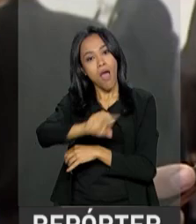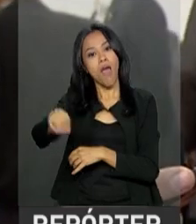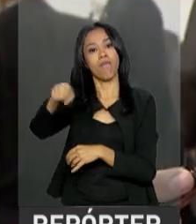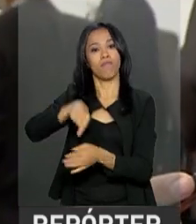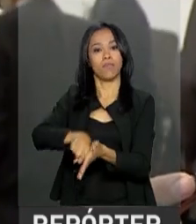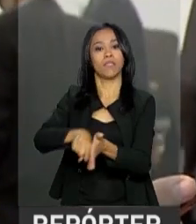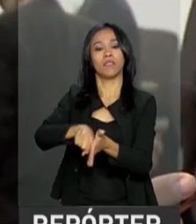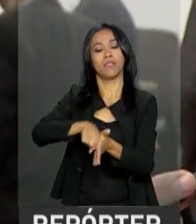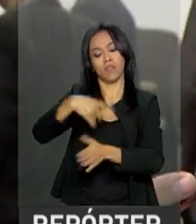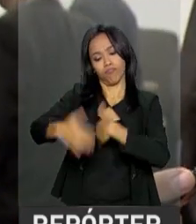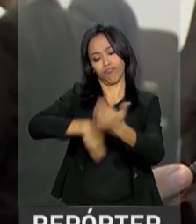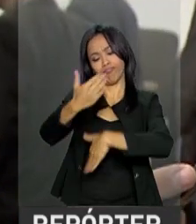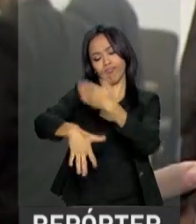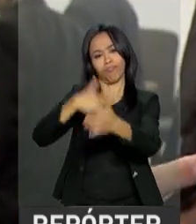da pesquisa da ciência no brasil